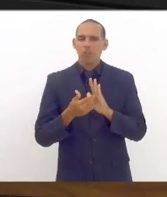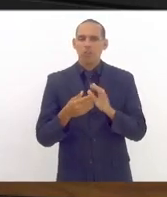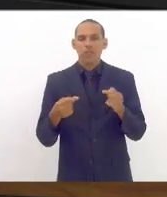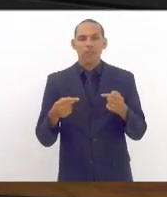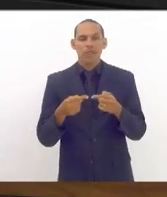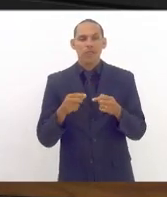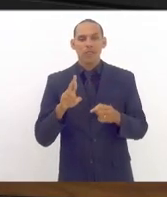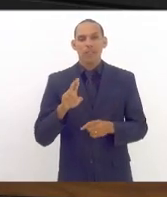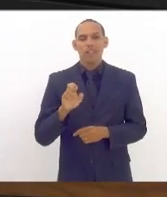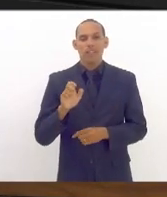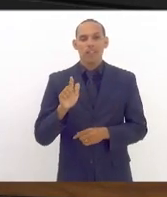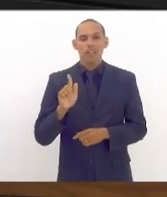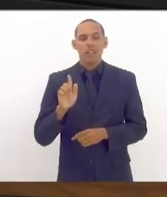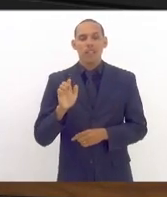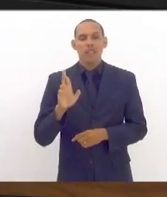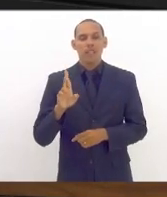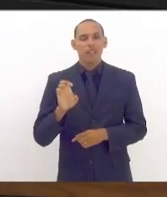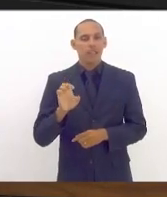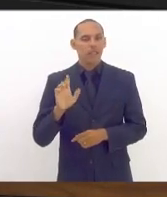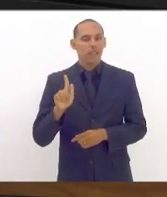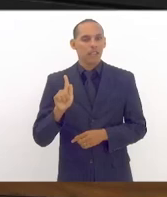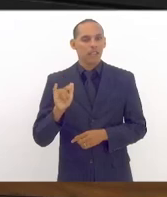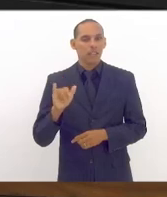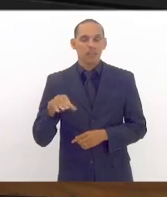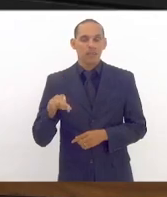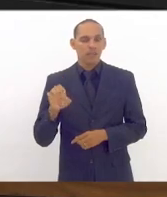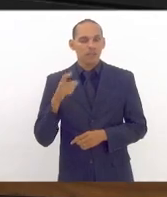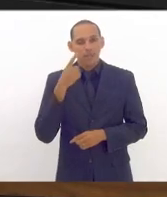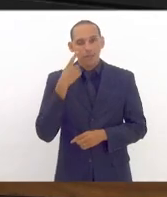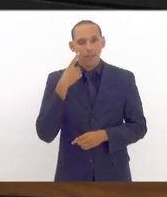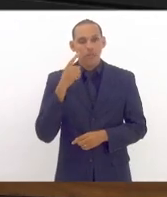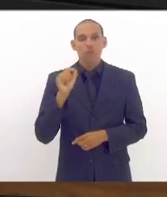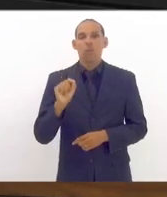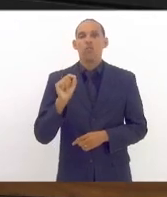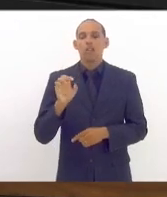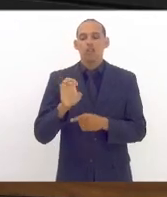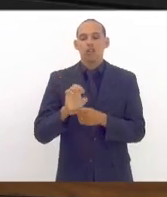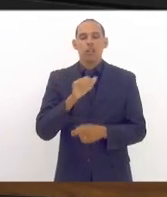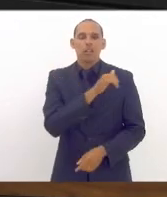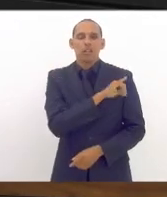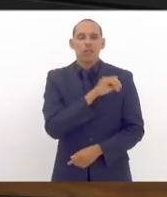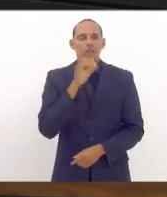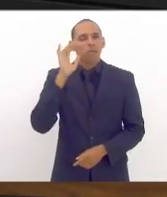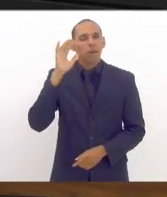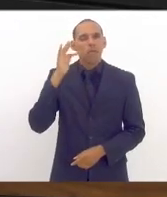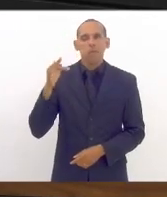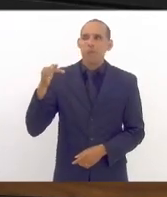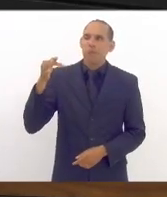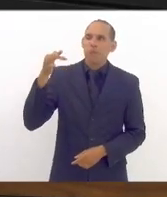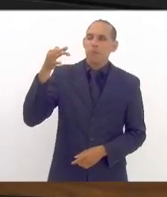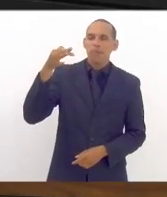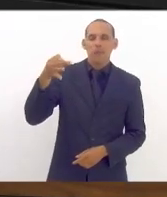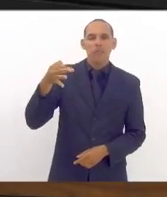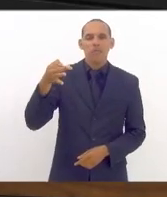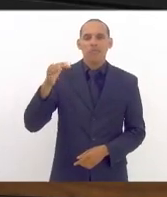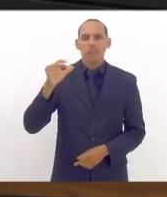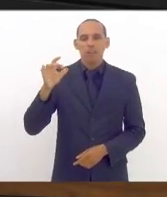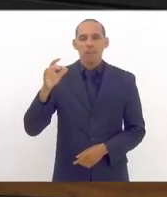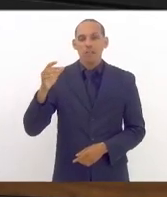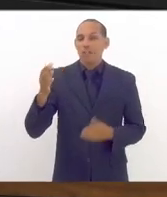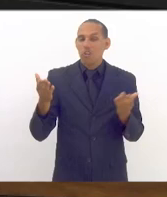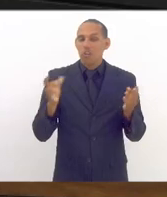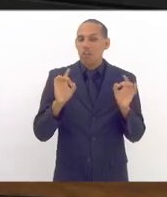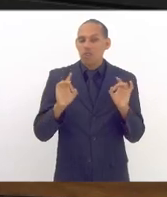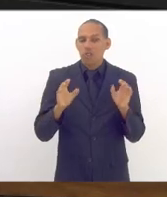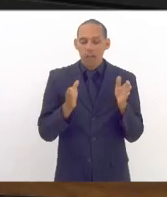regime ver o estado do Rio pensando novamente em longo prazo ao invés de pensar só no curto prazo